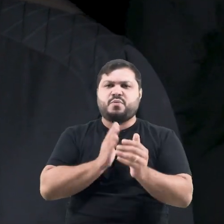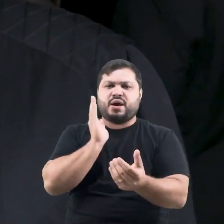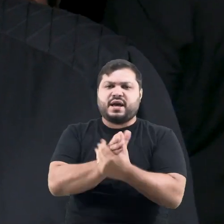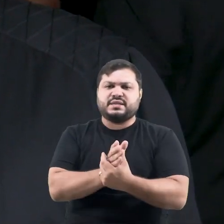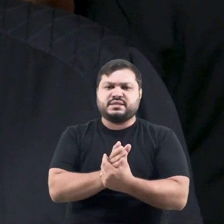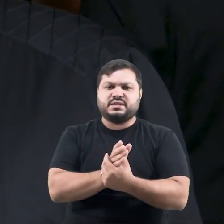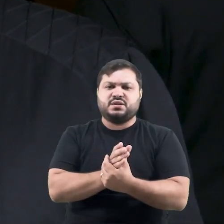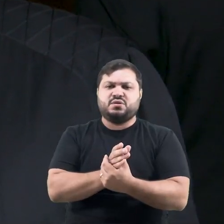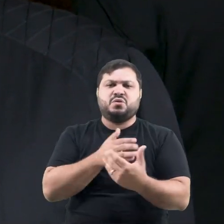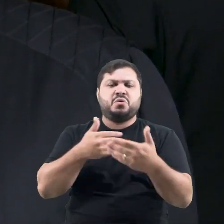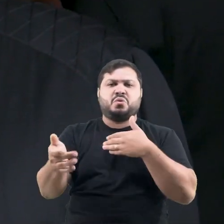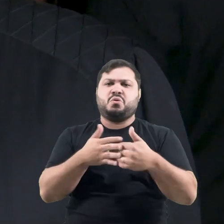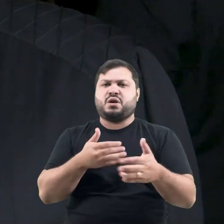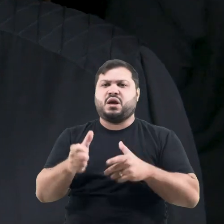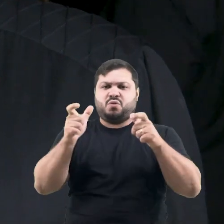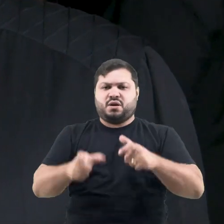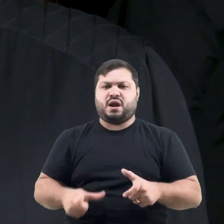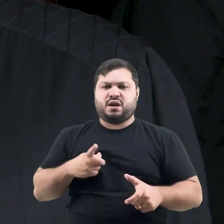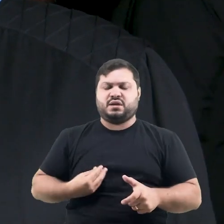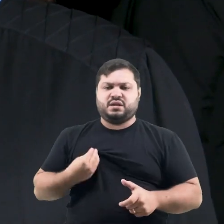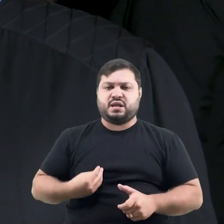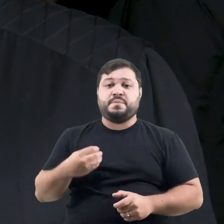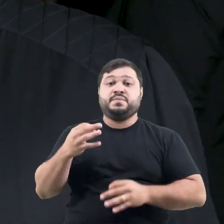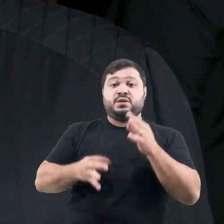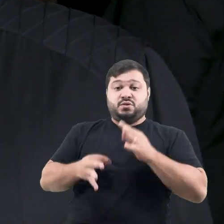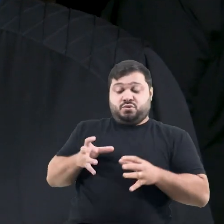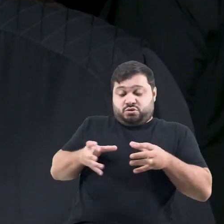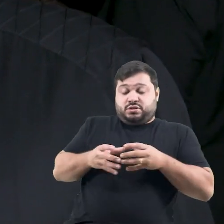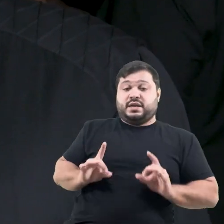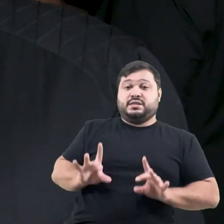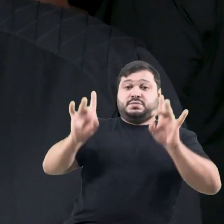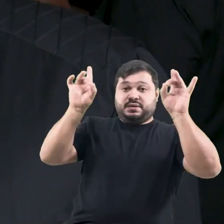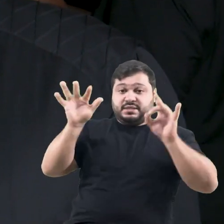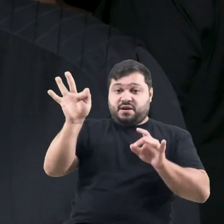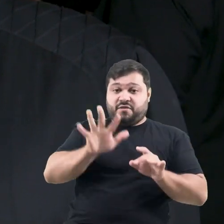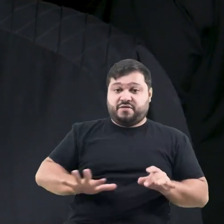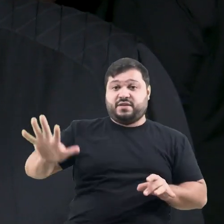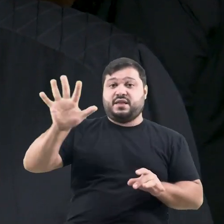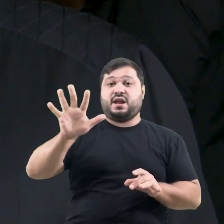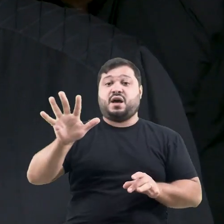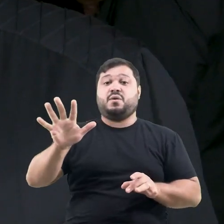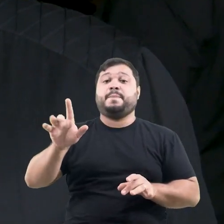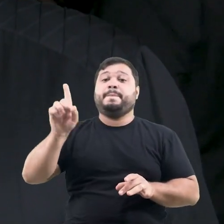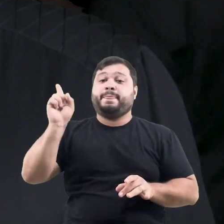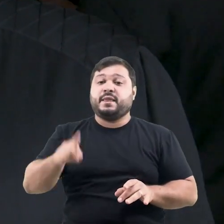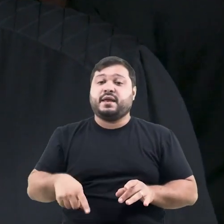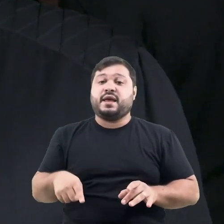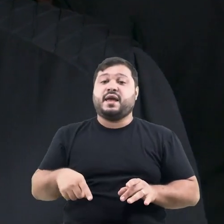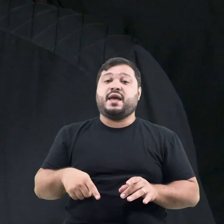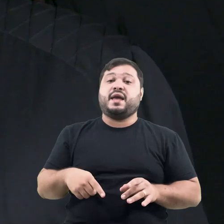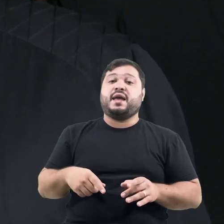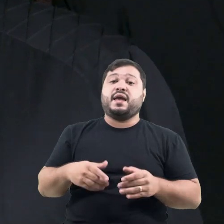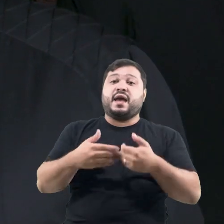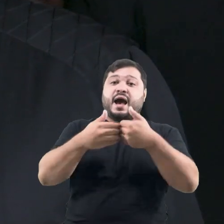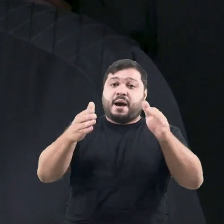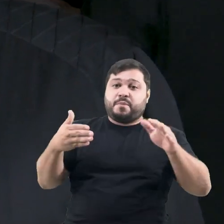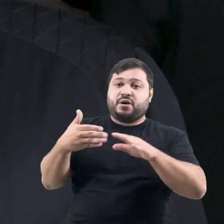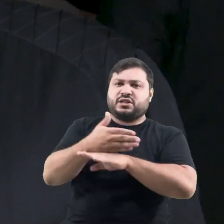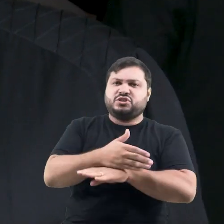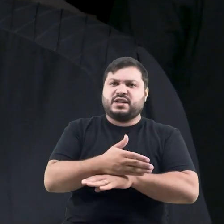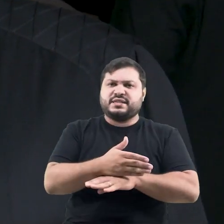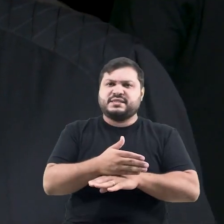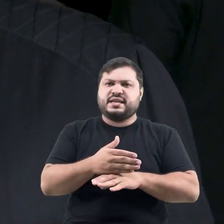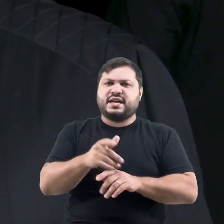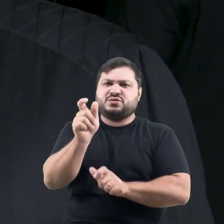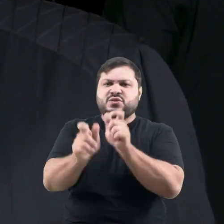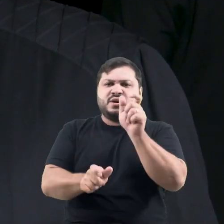ação de onde ele estiver. E os juizados especiais federais são a porta de acesso